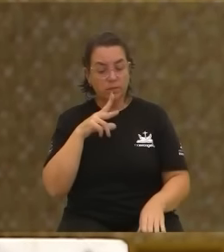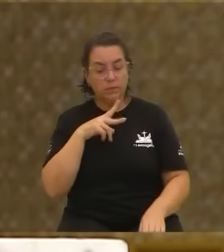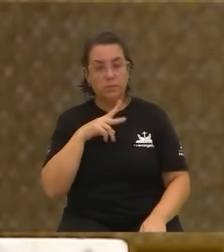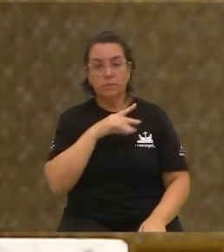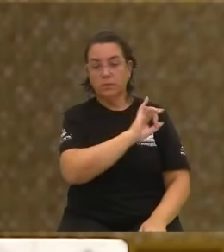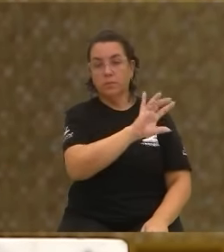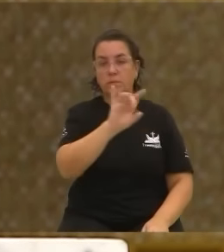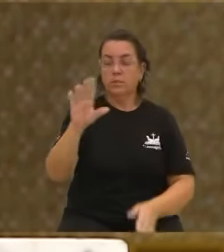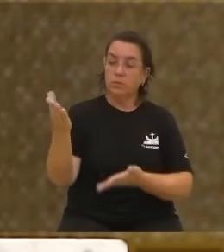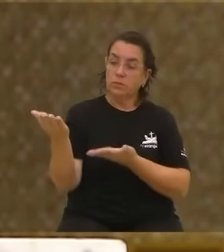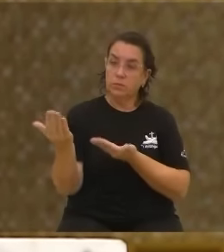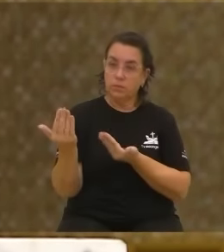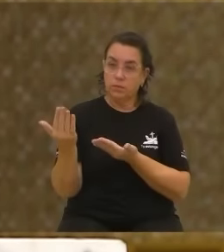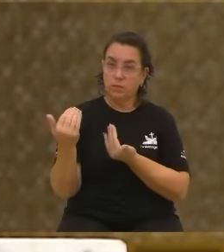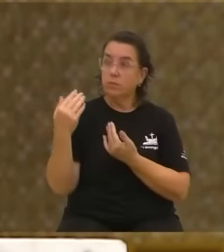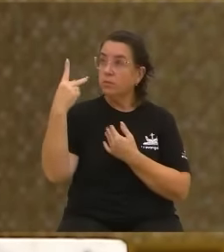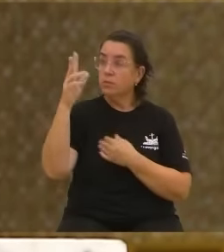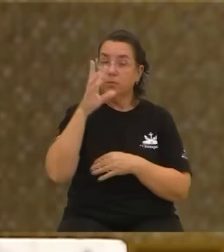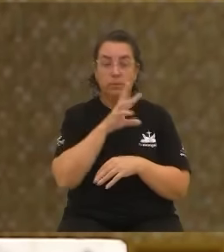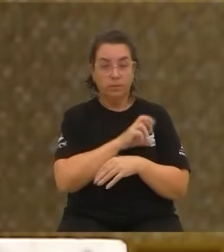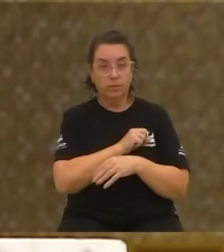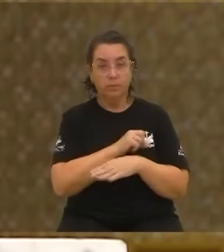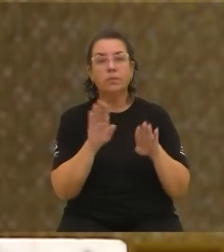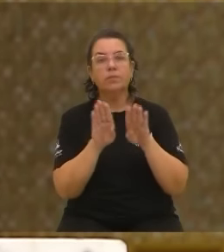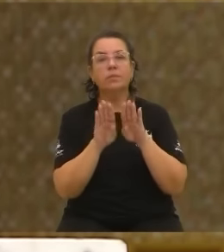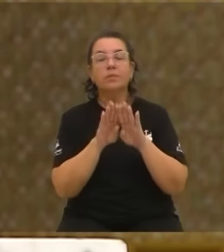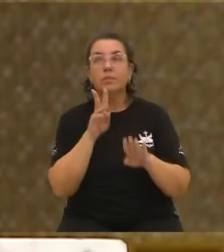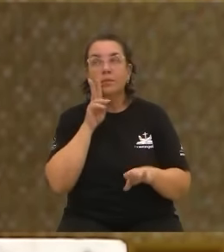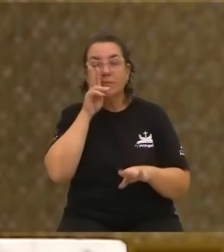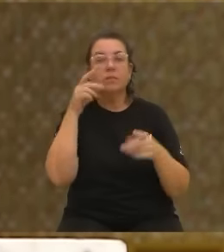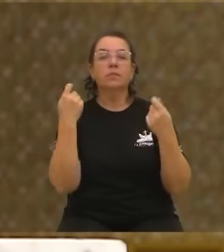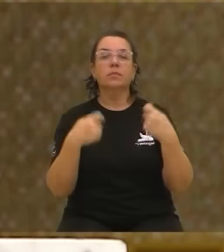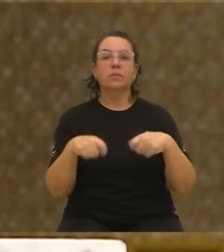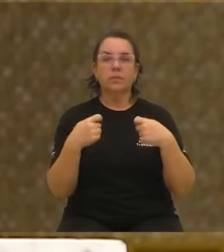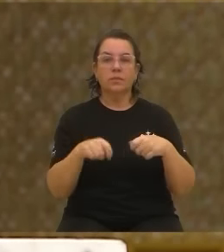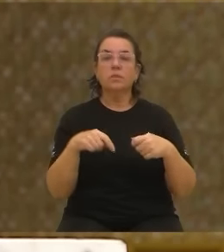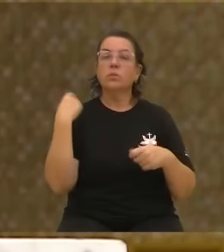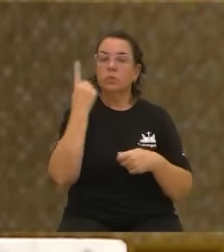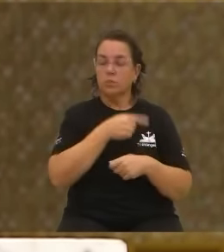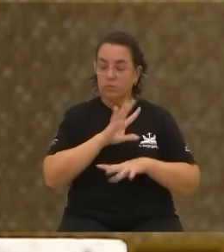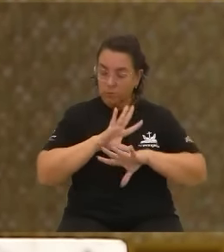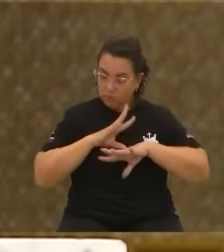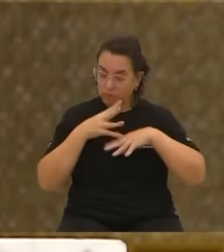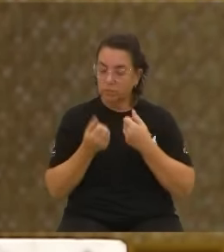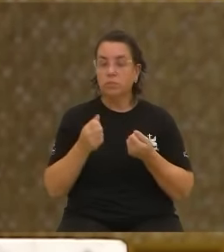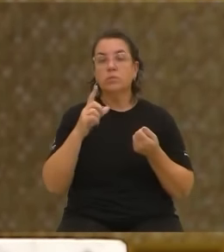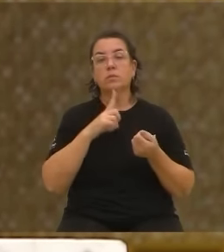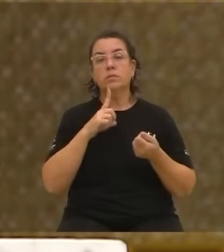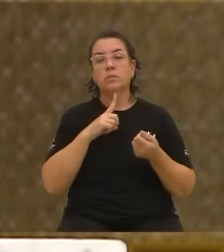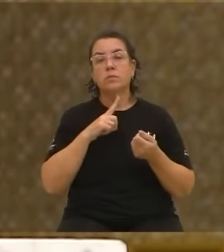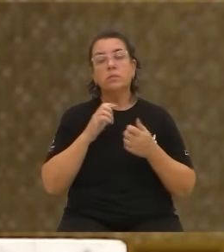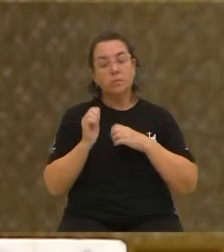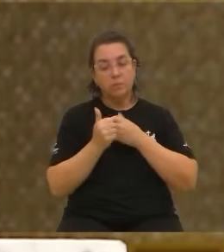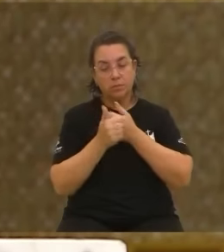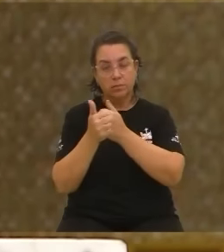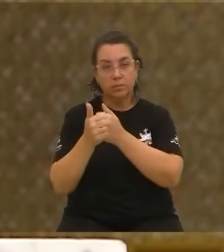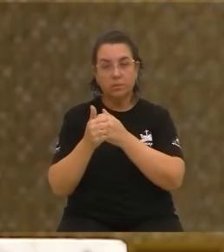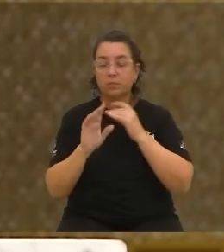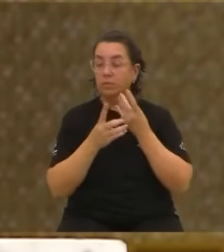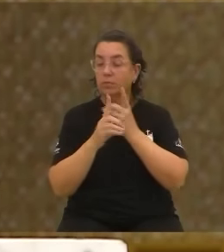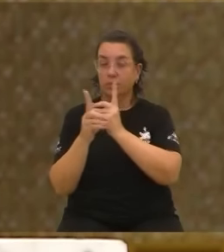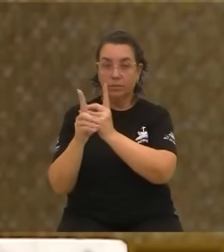sobre os jovens o vosso amor e a força necessária para sermos corajosos discípulos, missionários